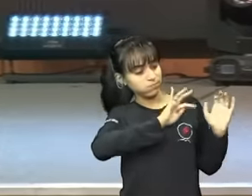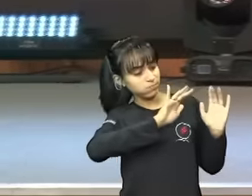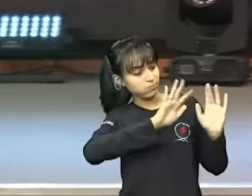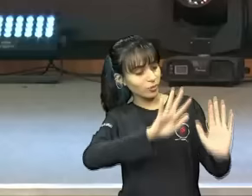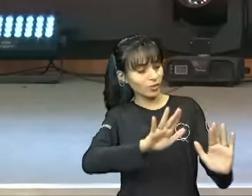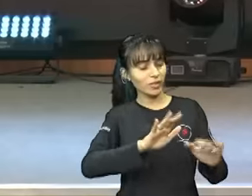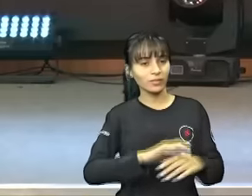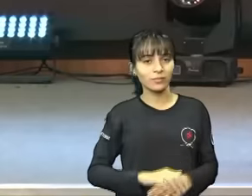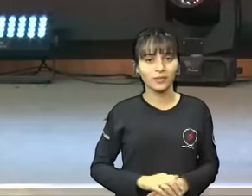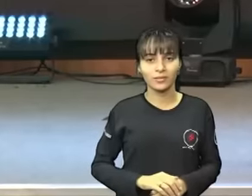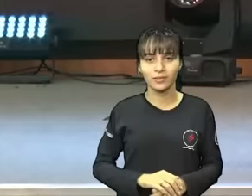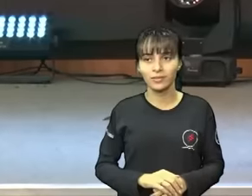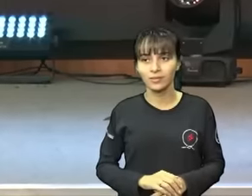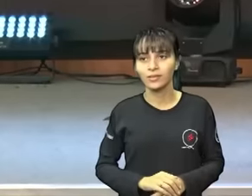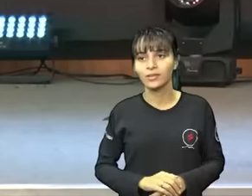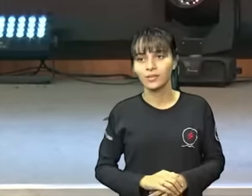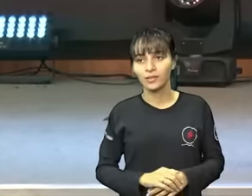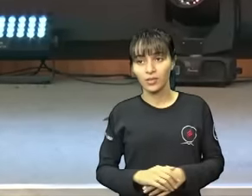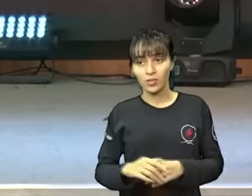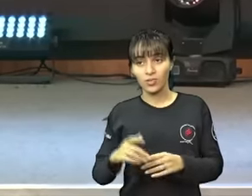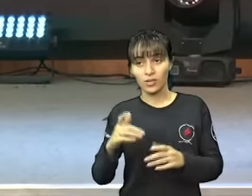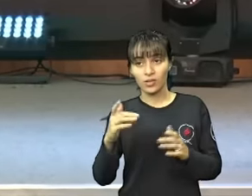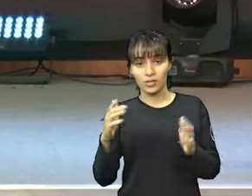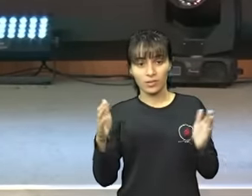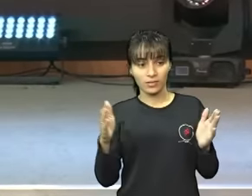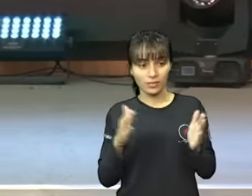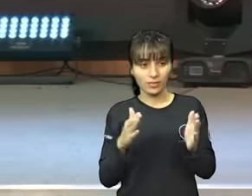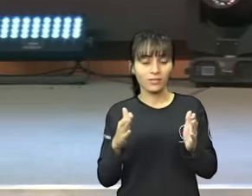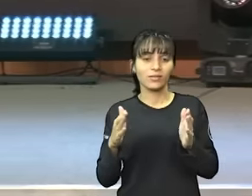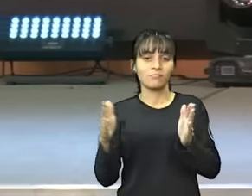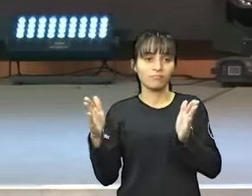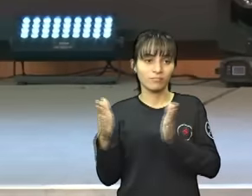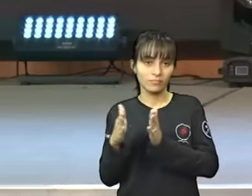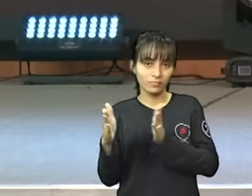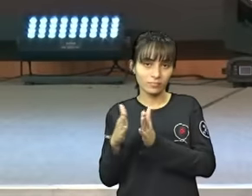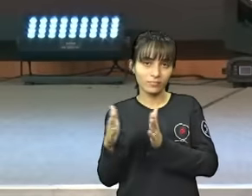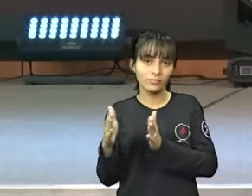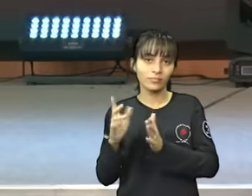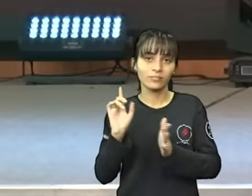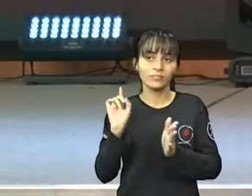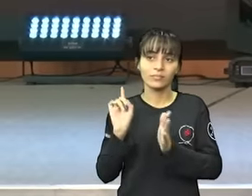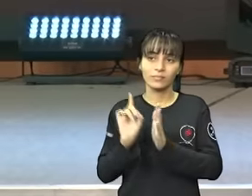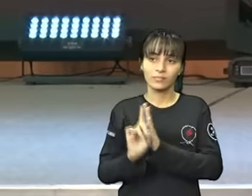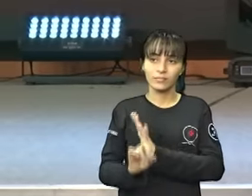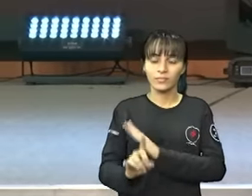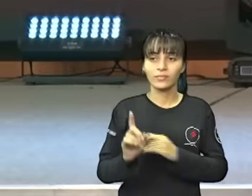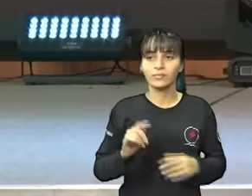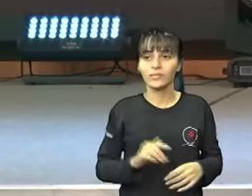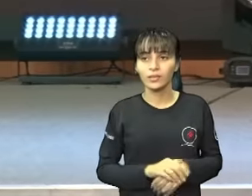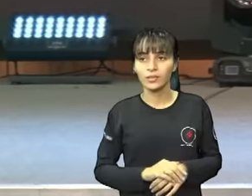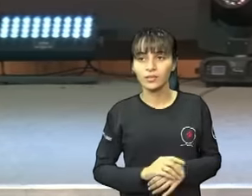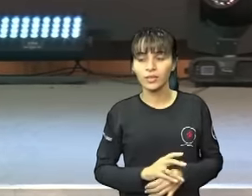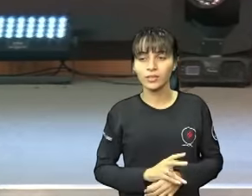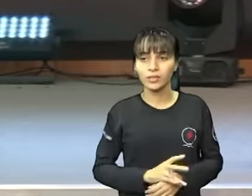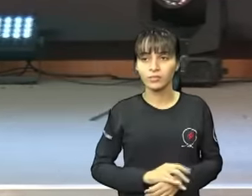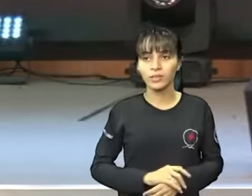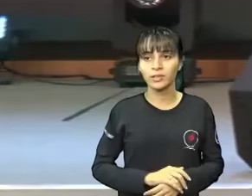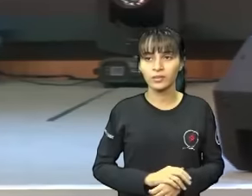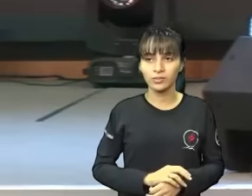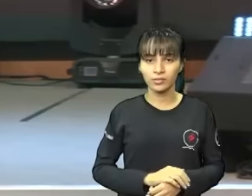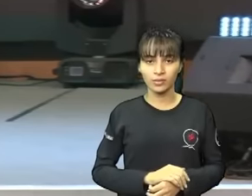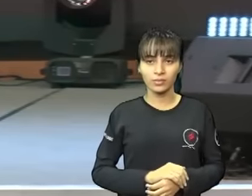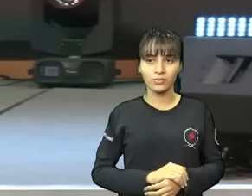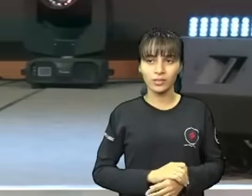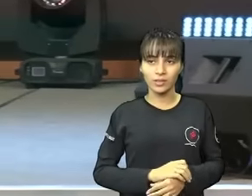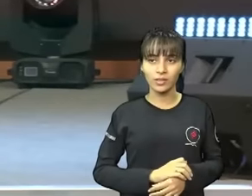Estreita e a porta e apertado o caminho pouco chão que encontra mas conduz à Vida e quem